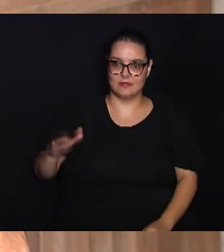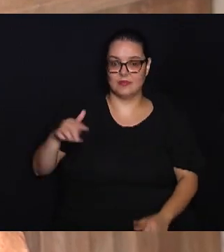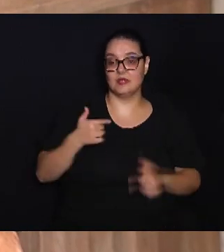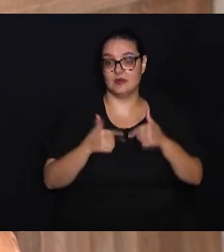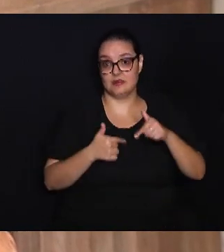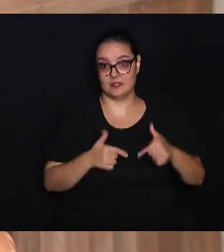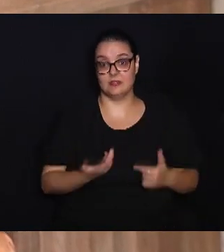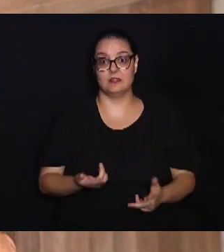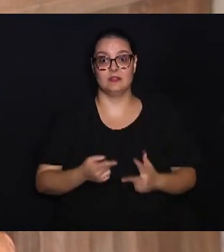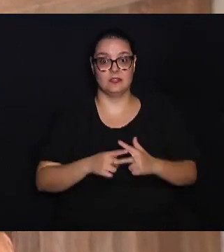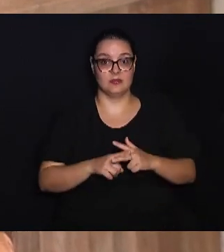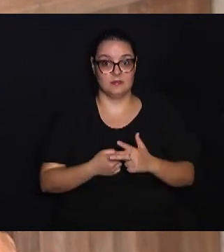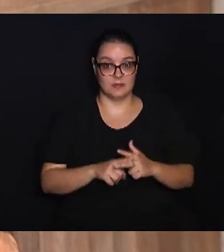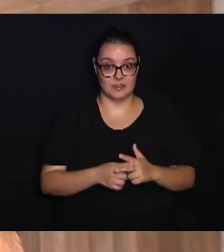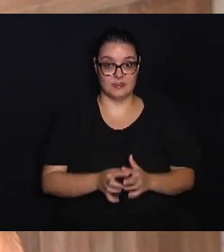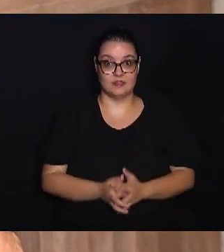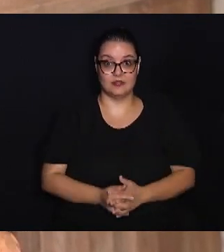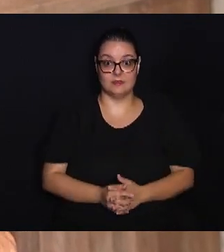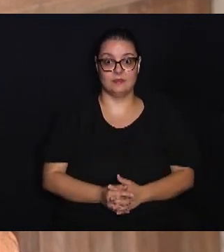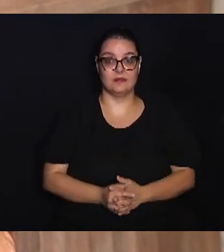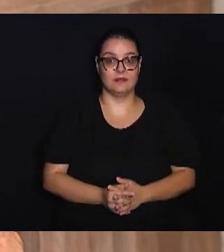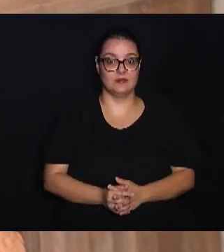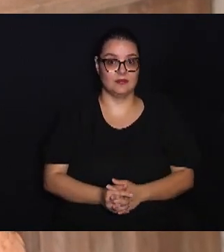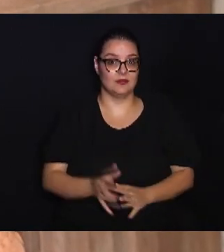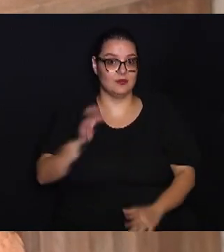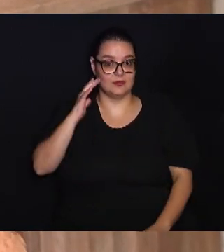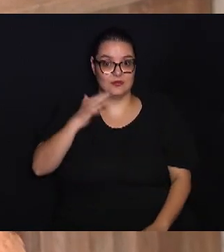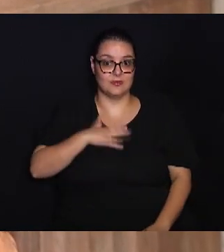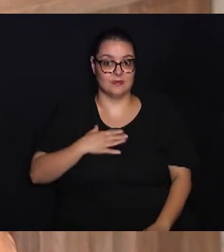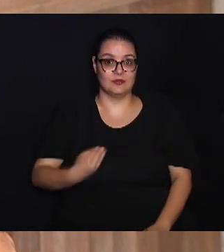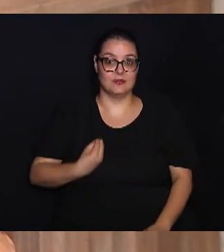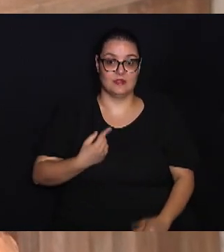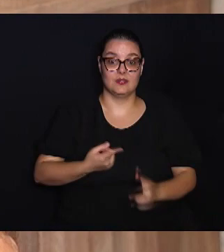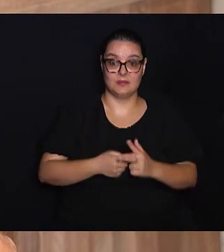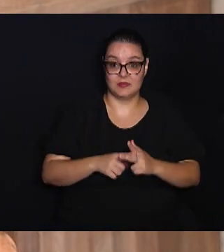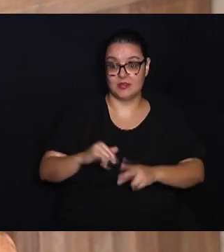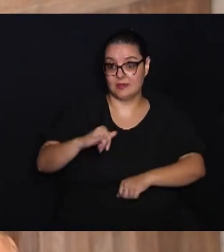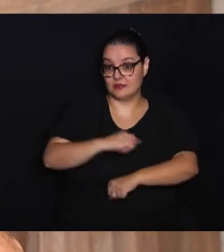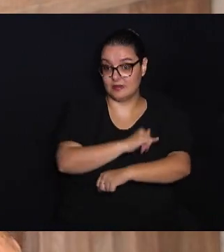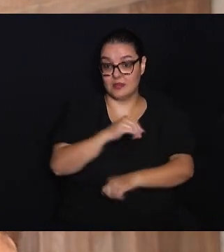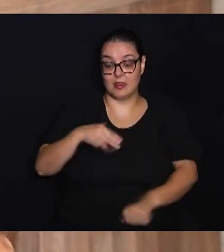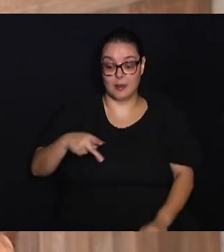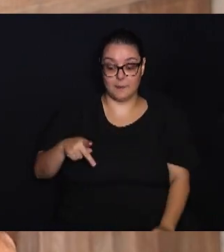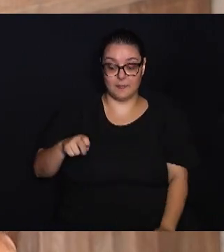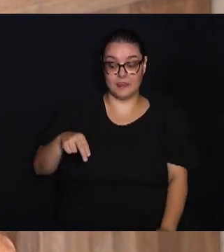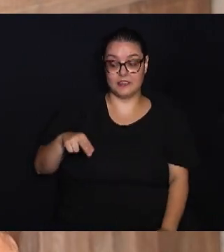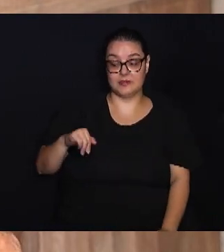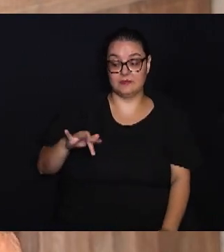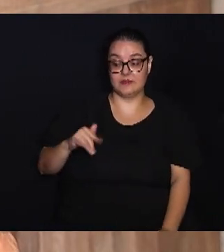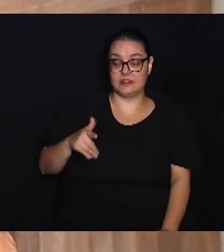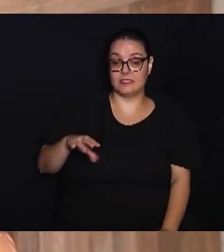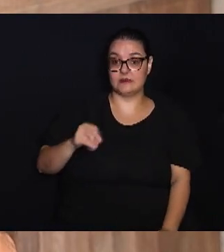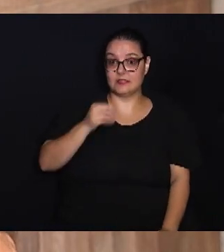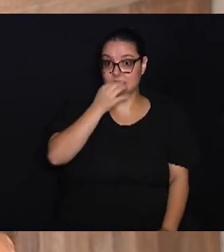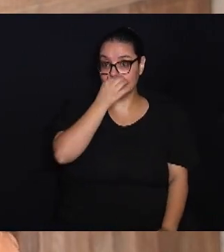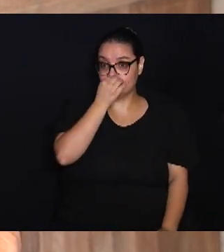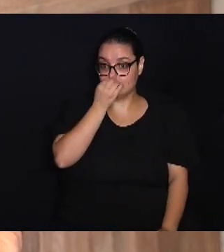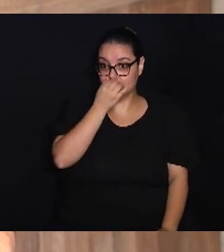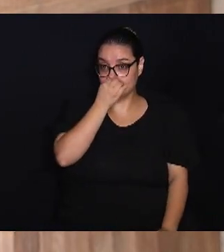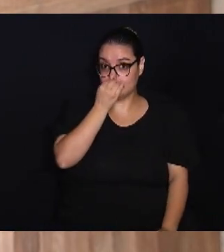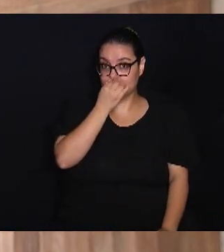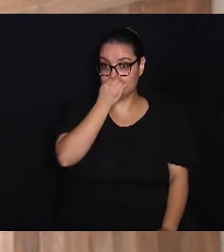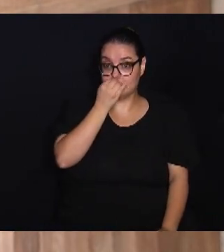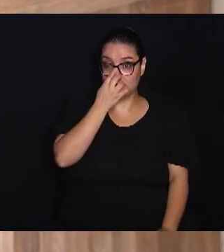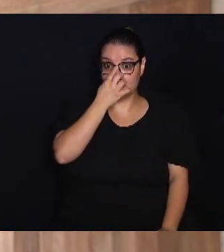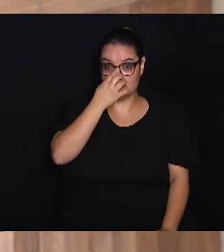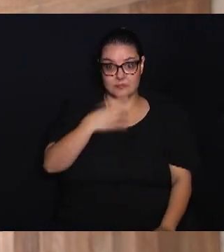de em mecânica mas o meu sonho da minha vida era ser mecânico de avião a planificação ela entrou de